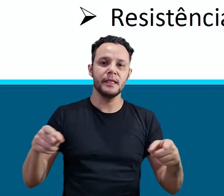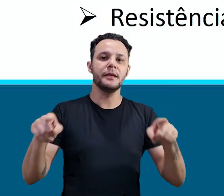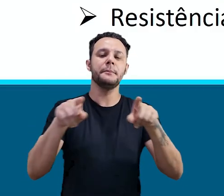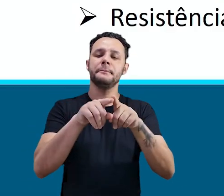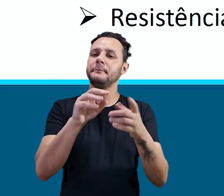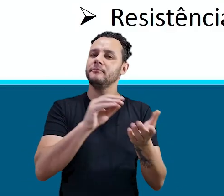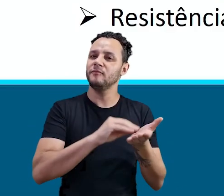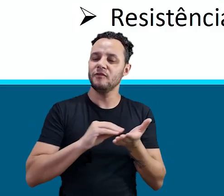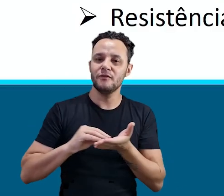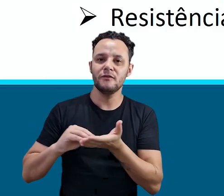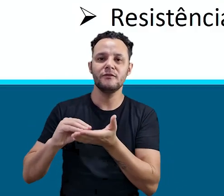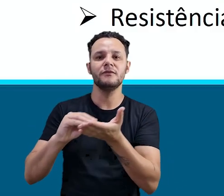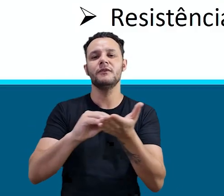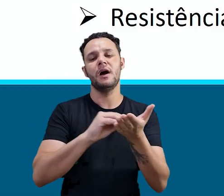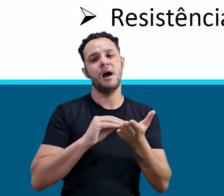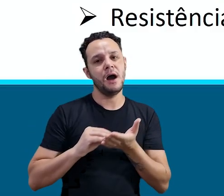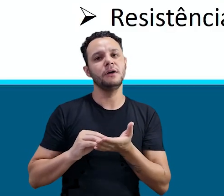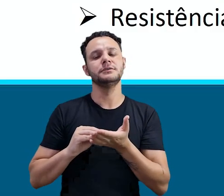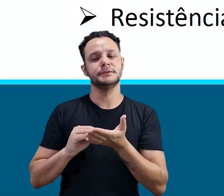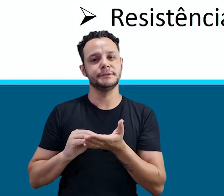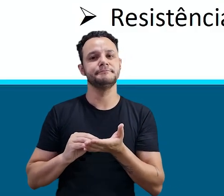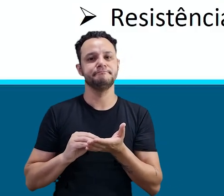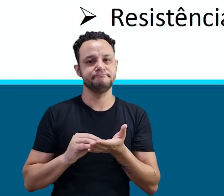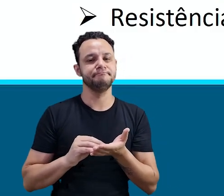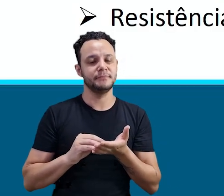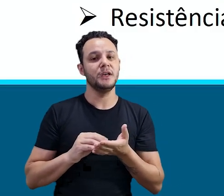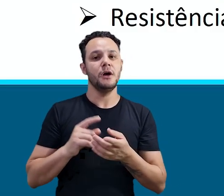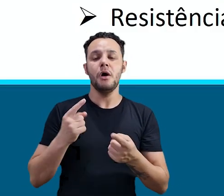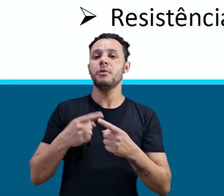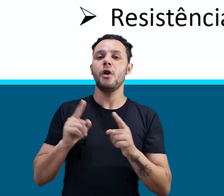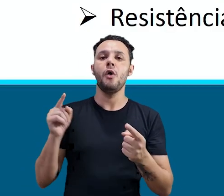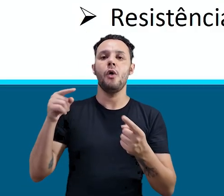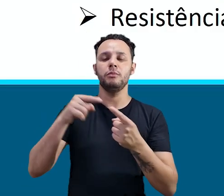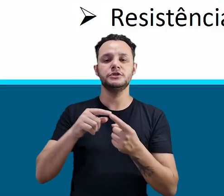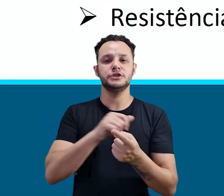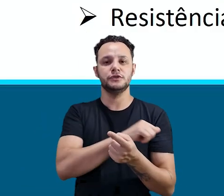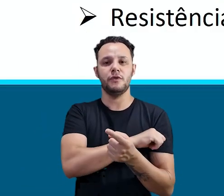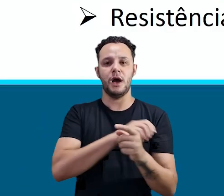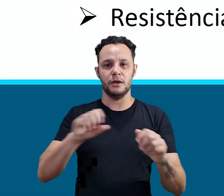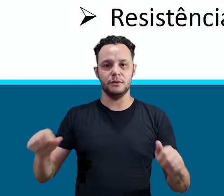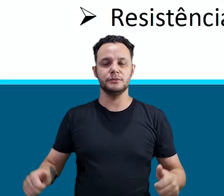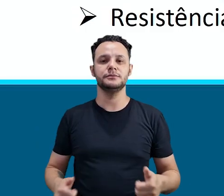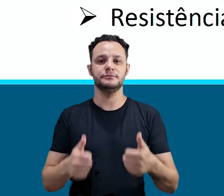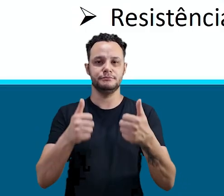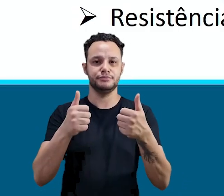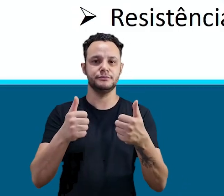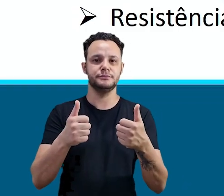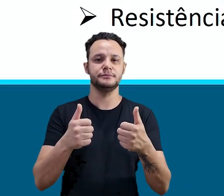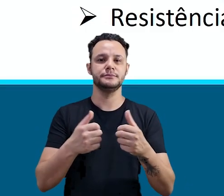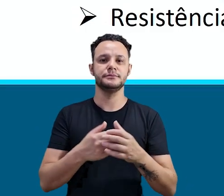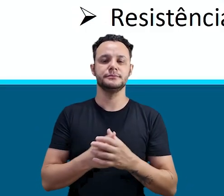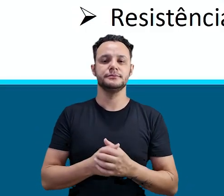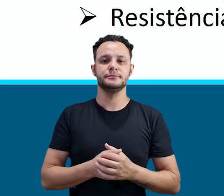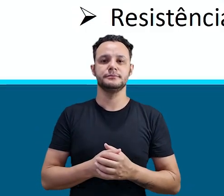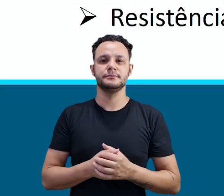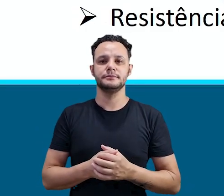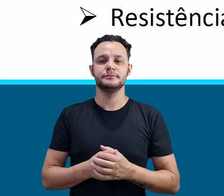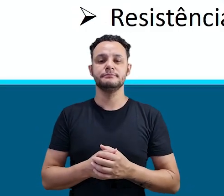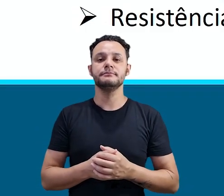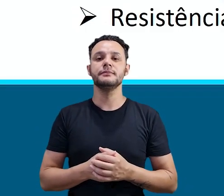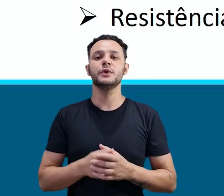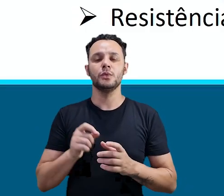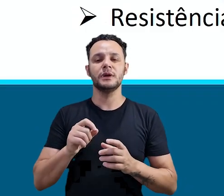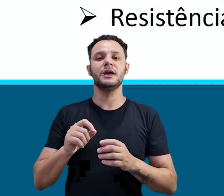Trocar essas informações com toda a rede que puder trazer melhorias para a vida cotidiana daquele